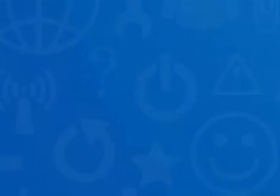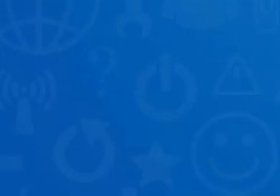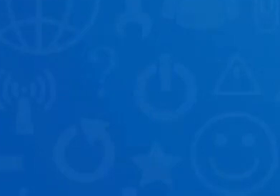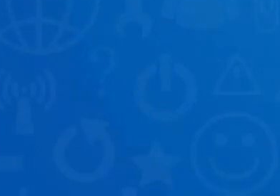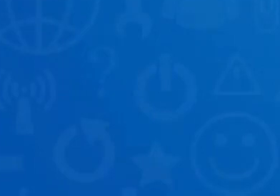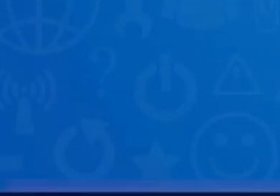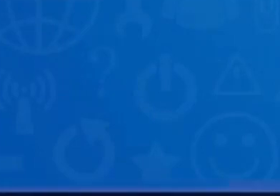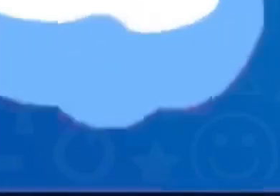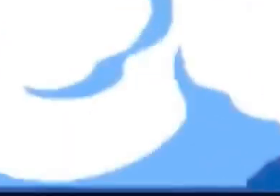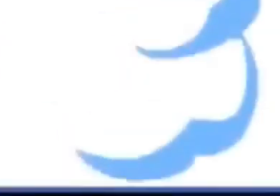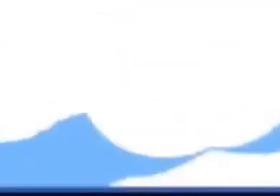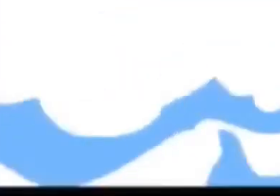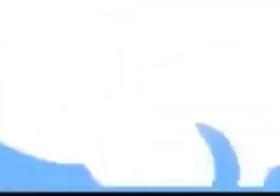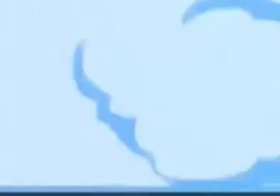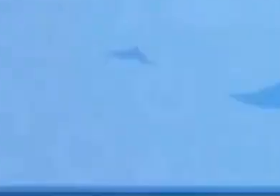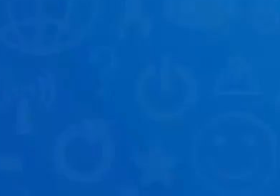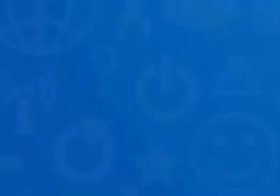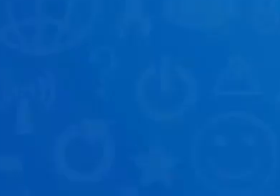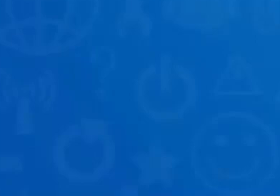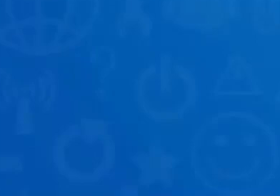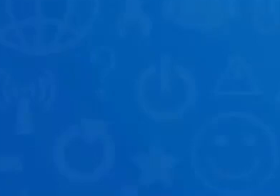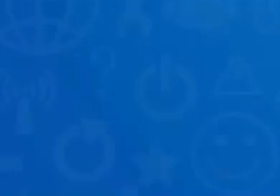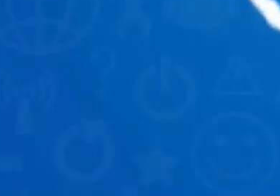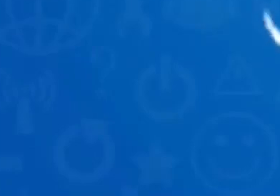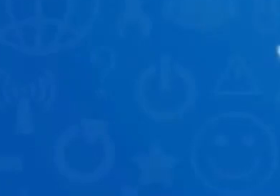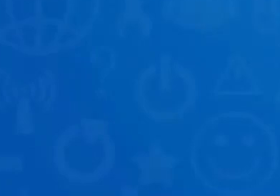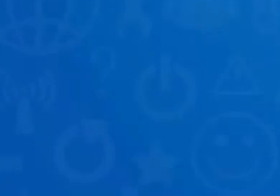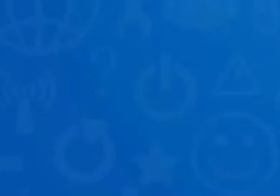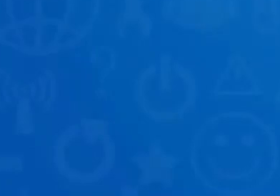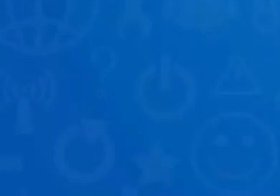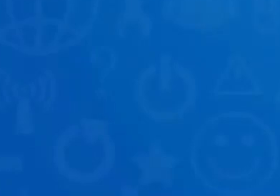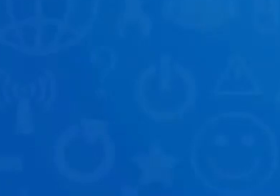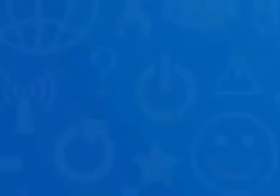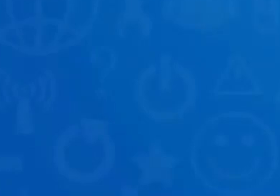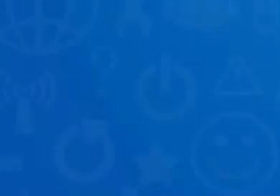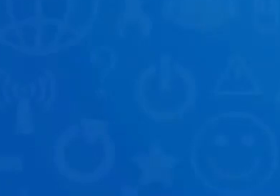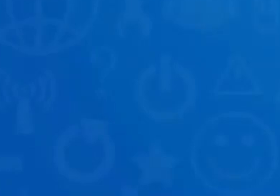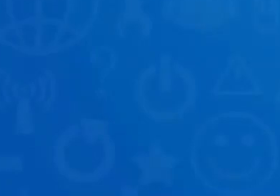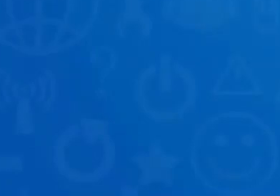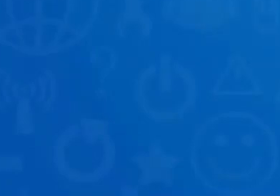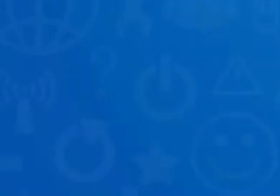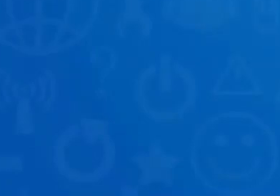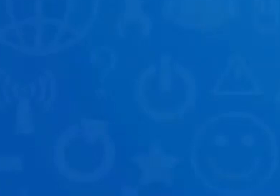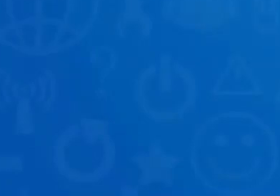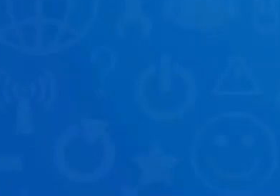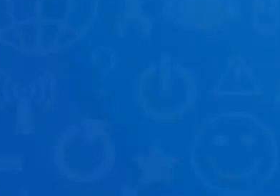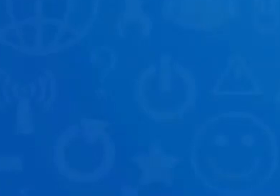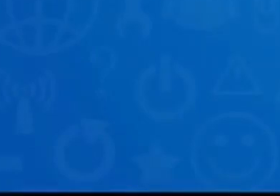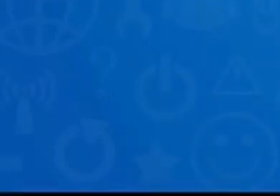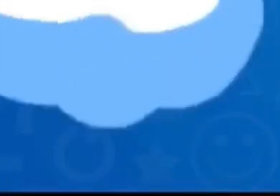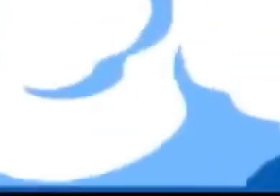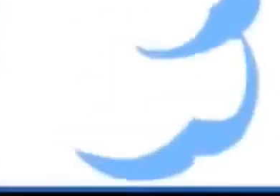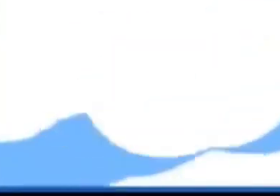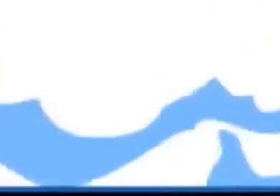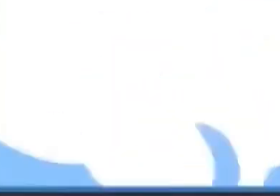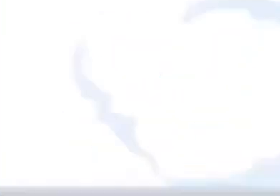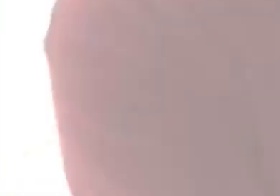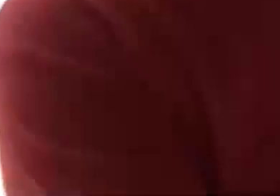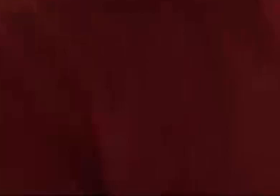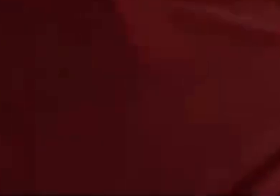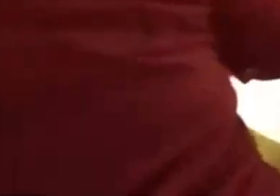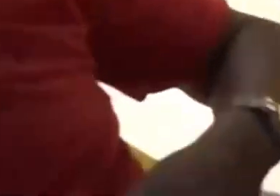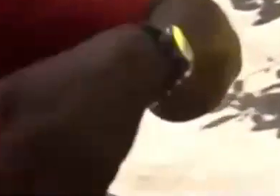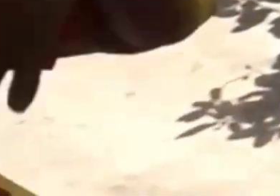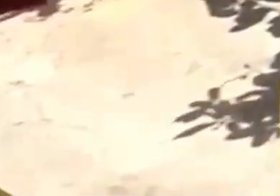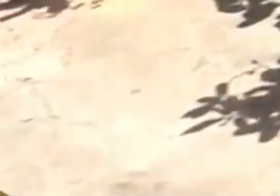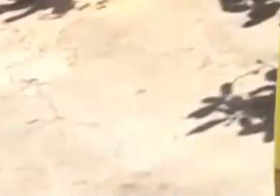cochilar, é proibido cochilar. Cochilar, cochilar, é proibido cochilar.